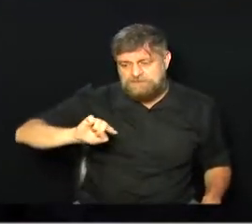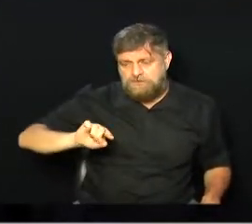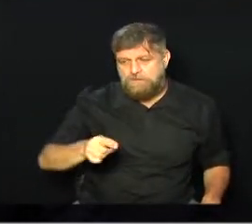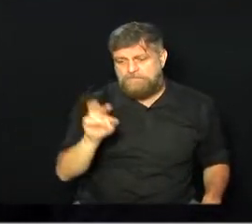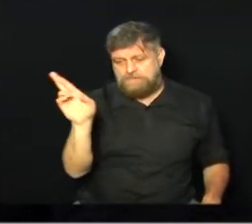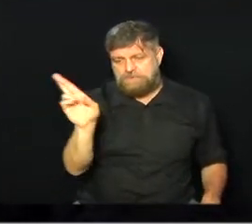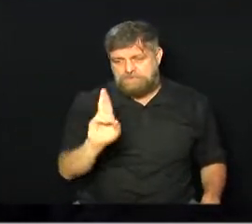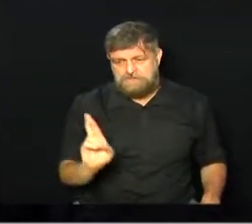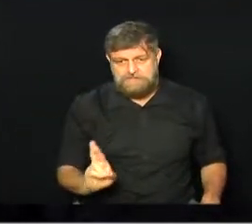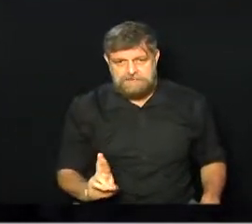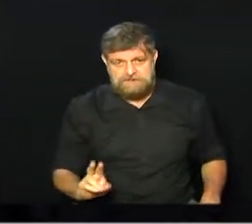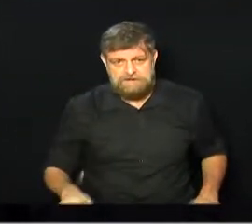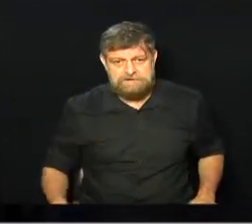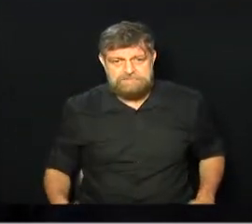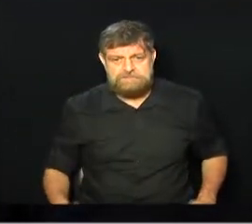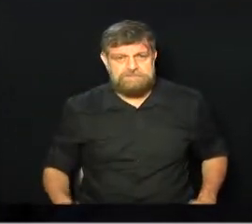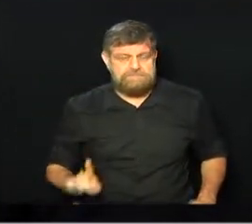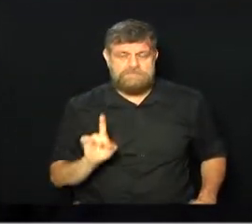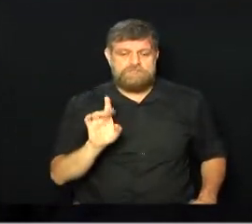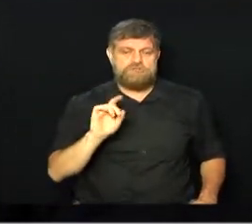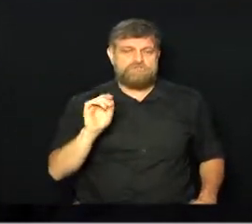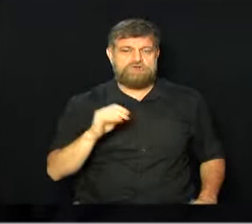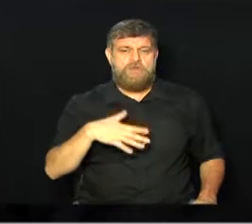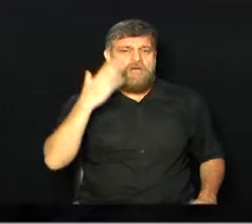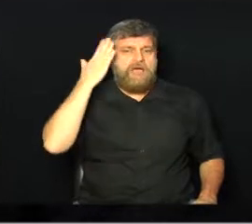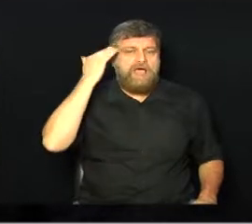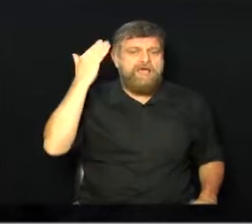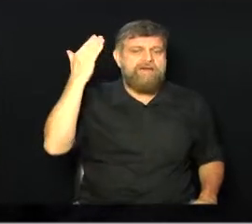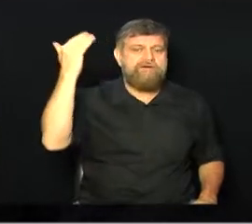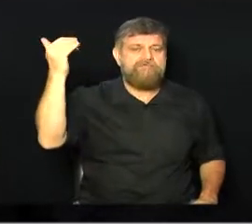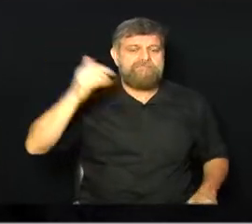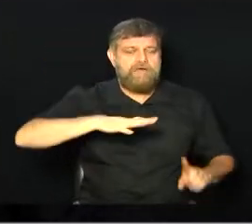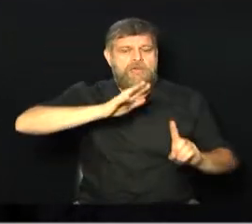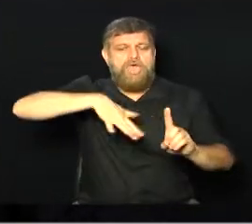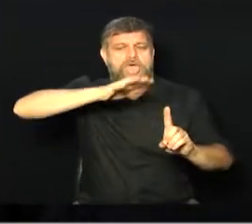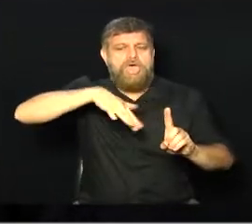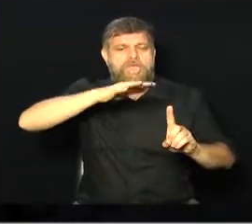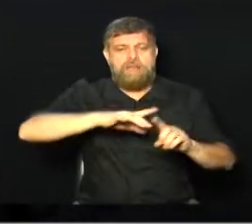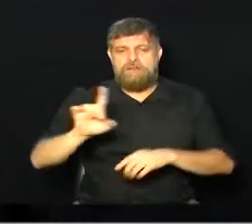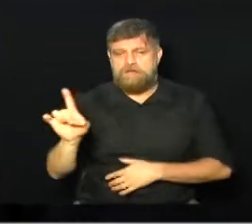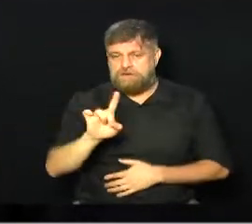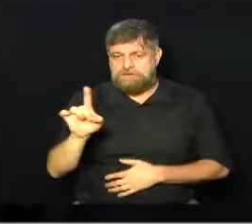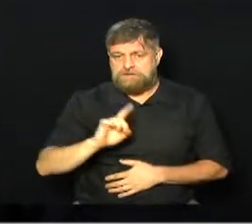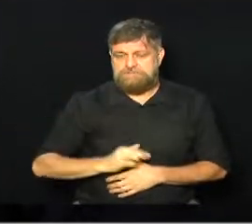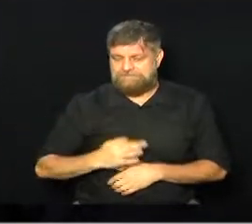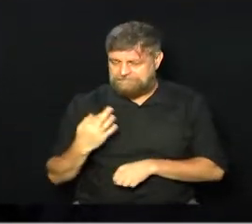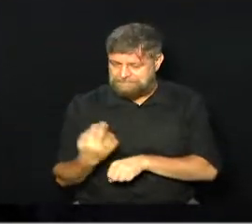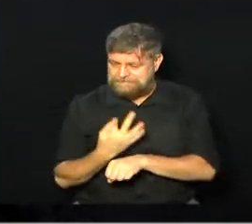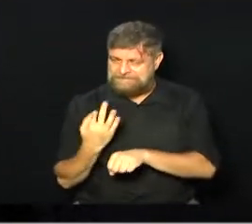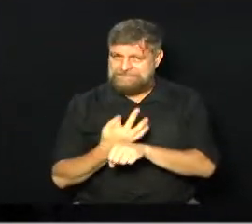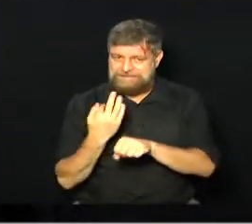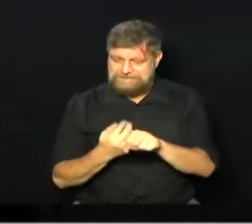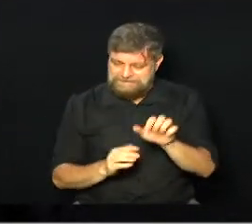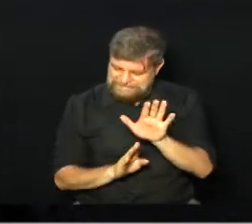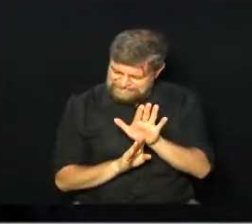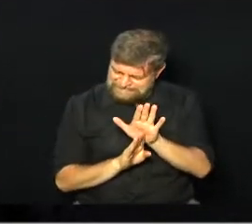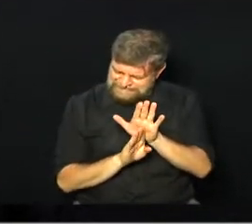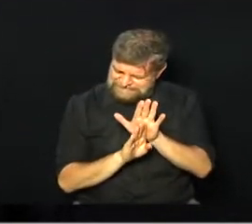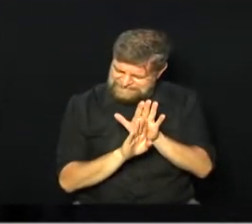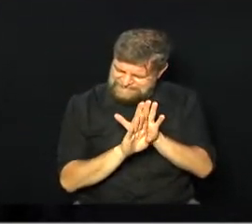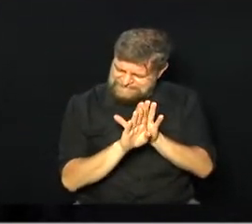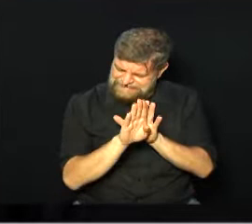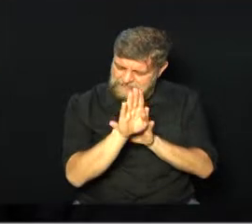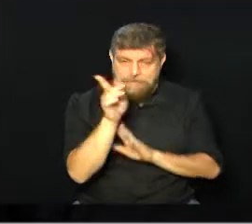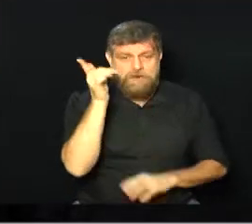Então, não é só o glamour, né? Você tem que chegar num patamar bem alto para ter aquele retorno. E